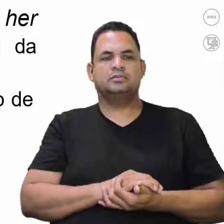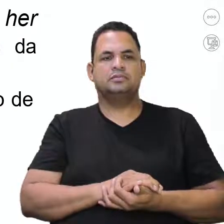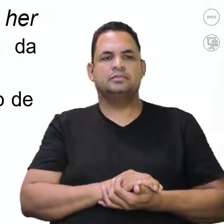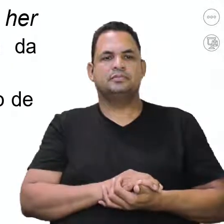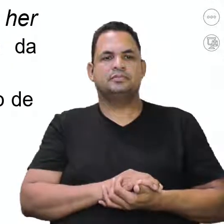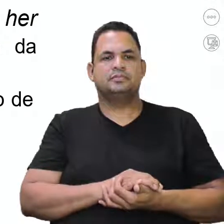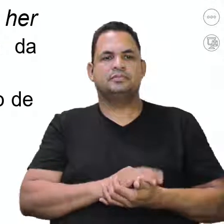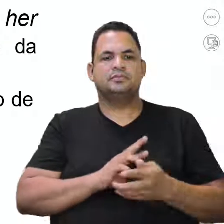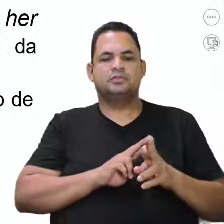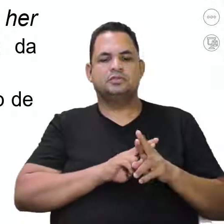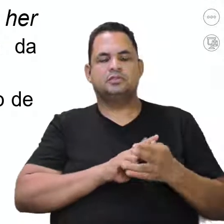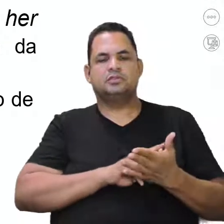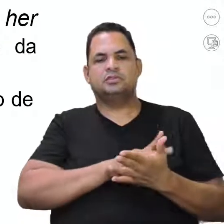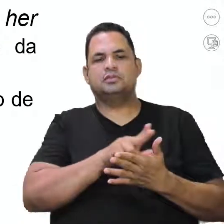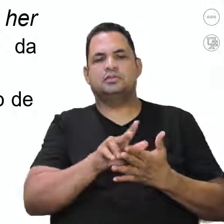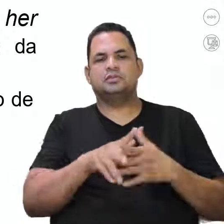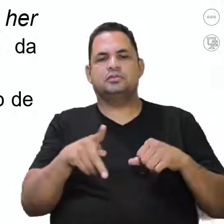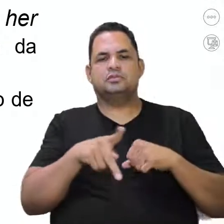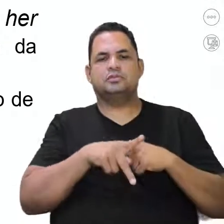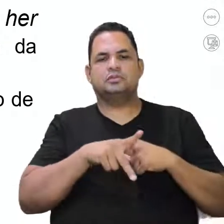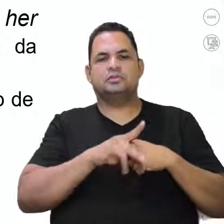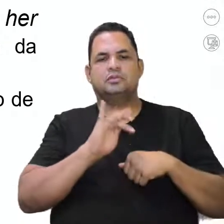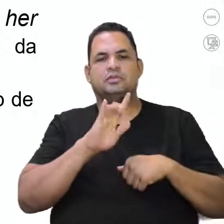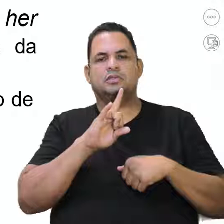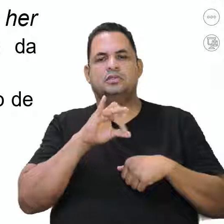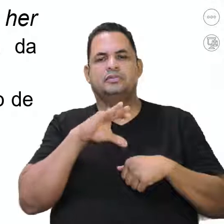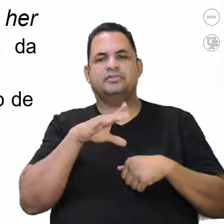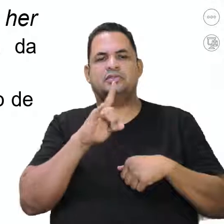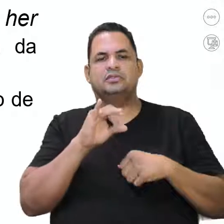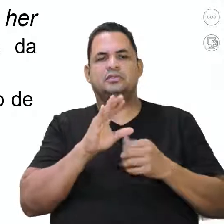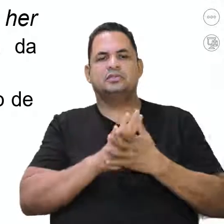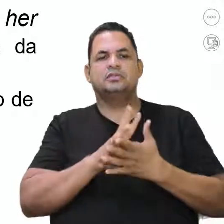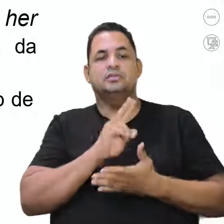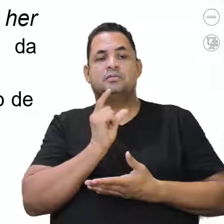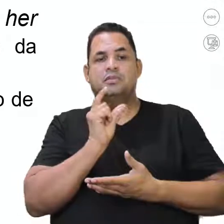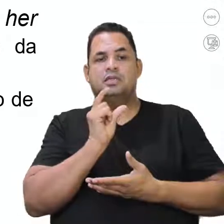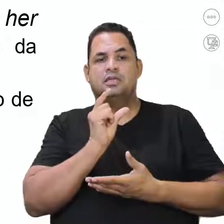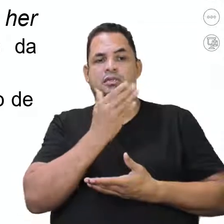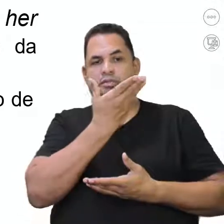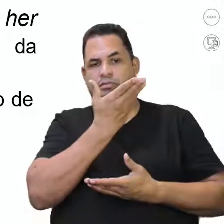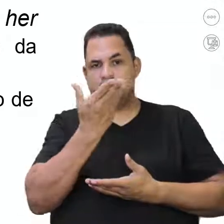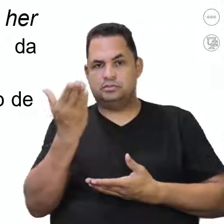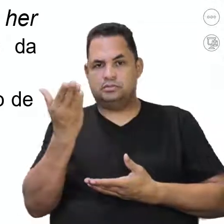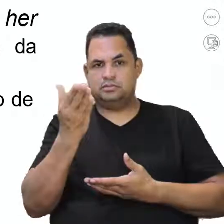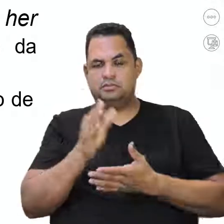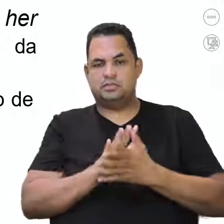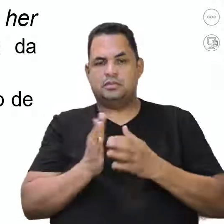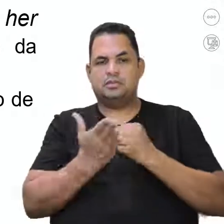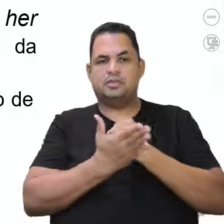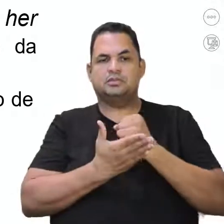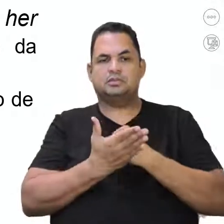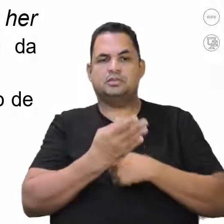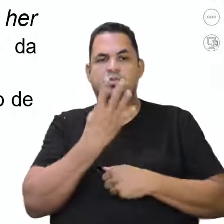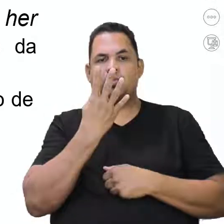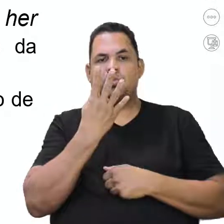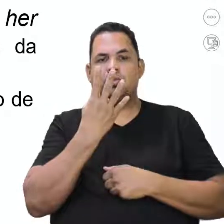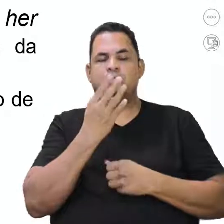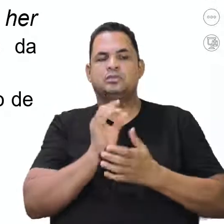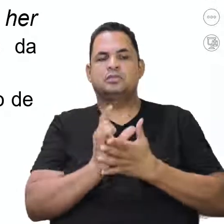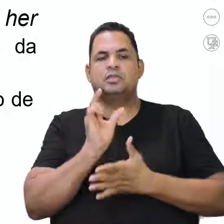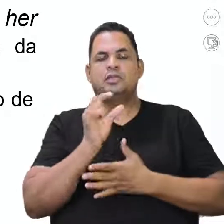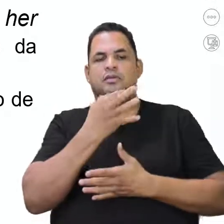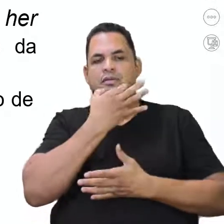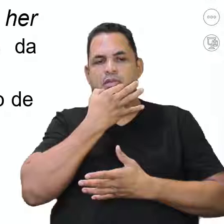isso aí, muitos dos pronomes indefinidos são formados com as palavras. Você tem basicamente essas 4 palavras